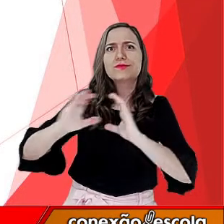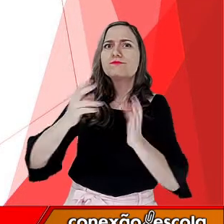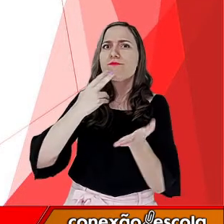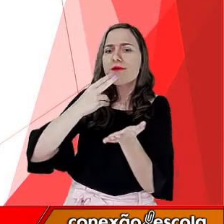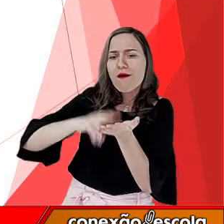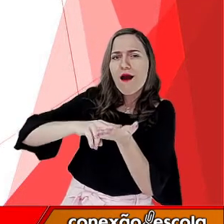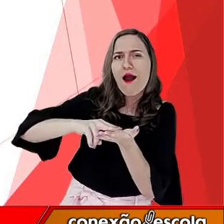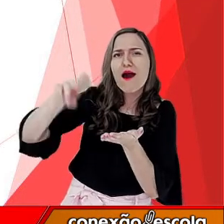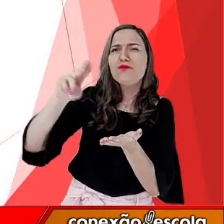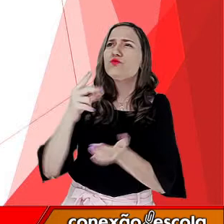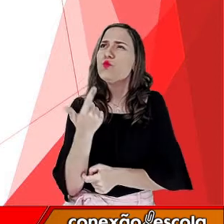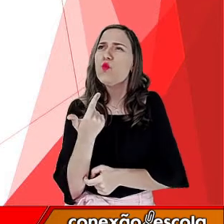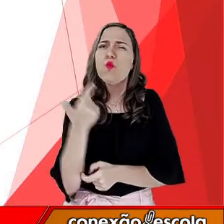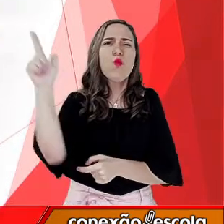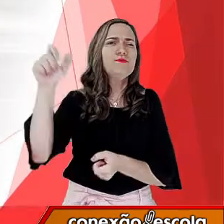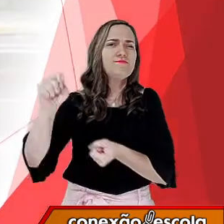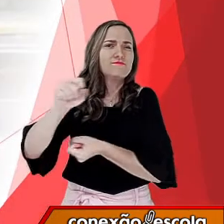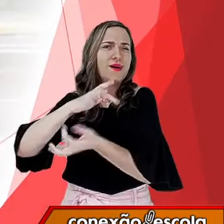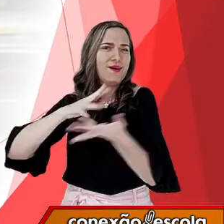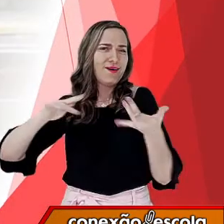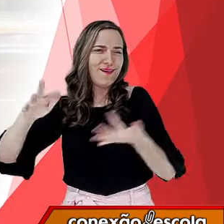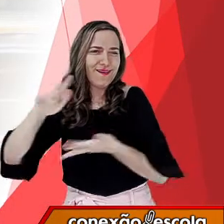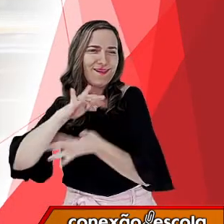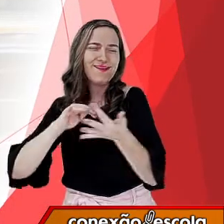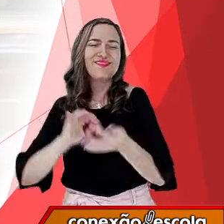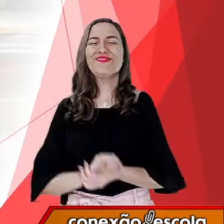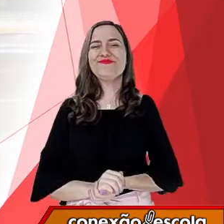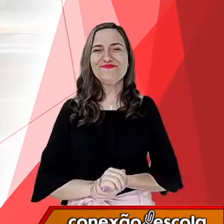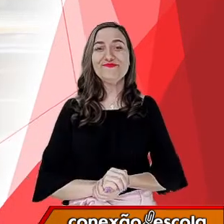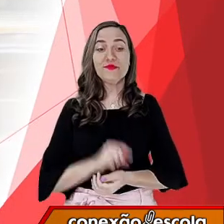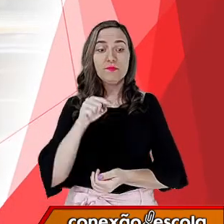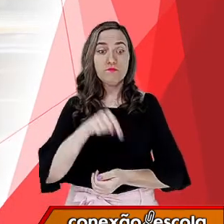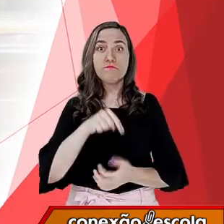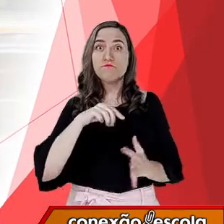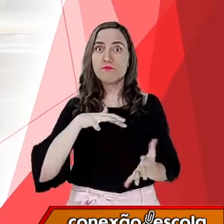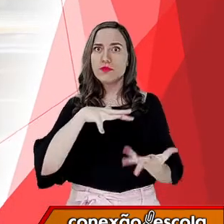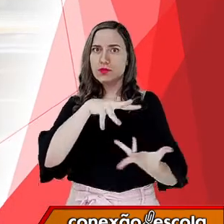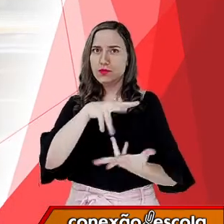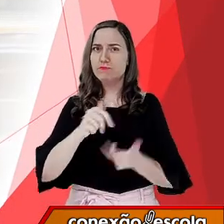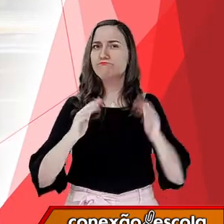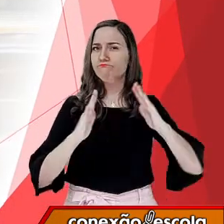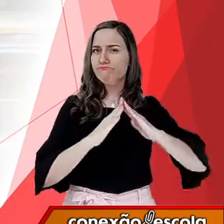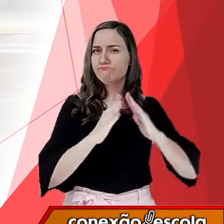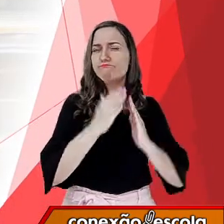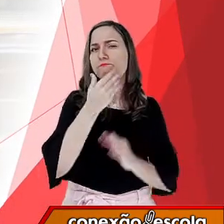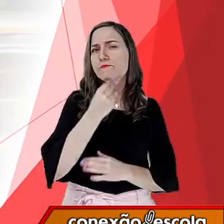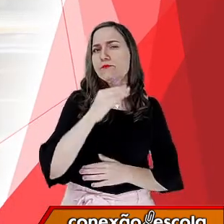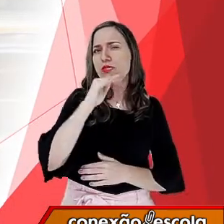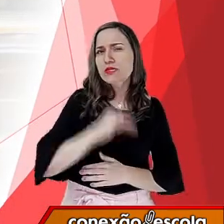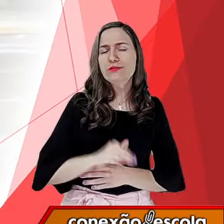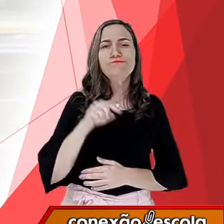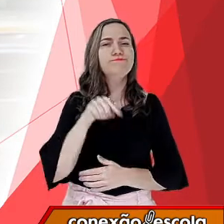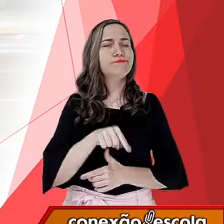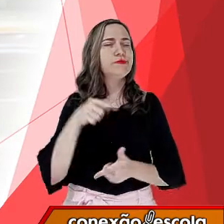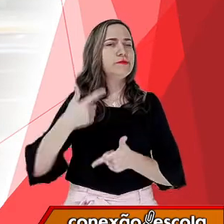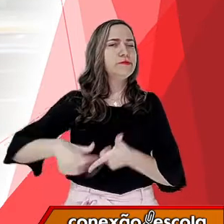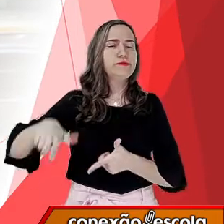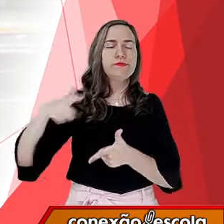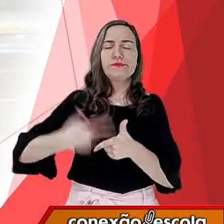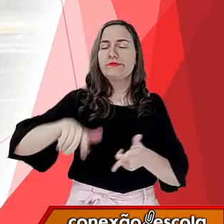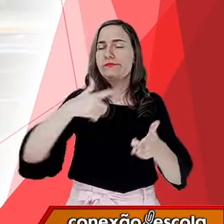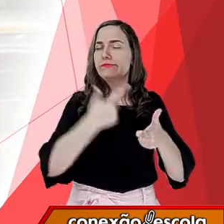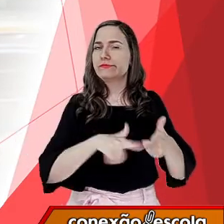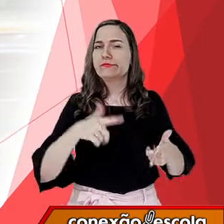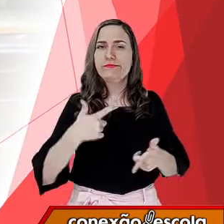de outra galáxia. Nesse planeta onde o menino mora, as coisas não vão tão